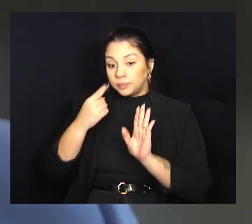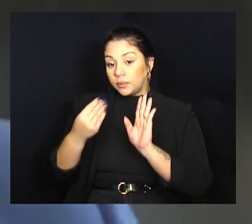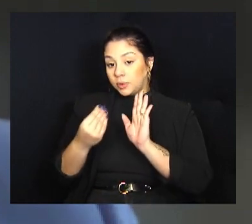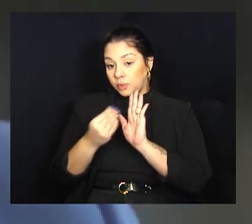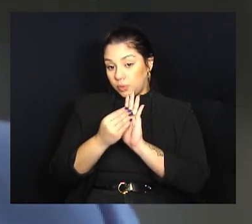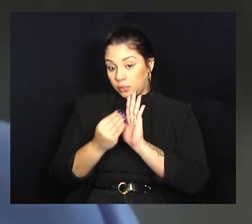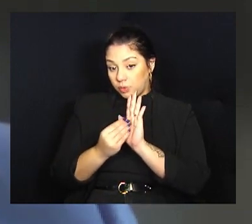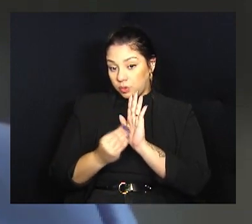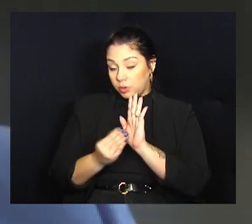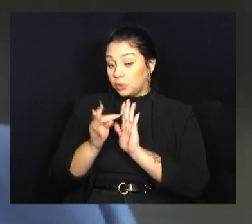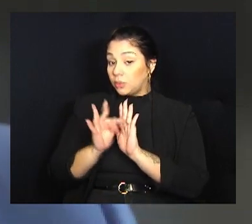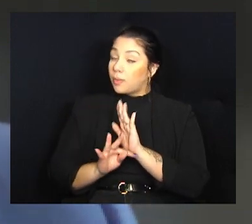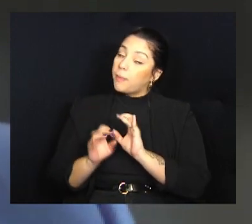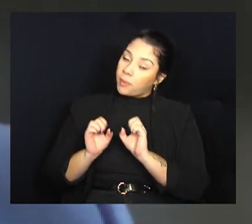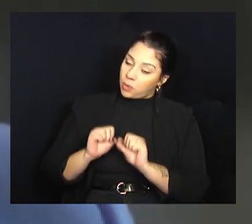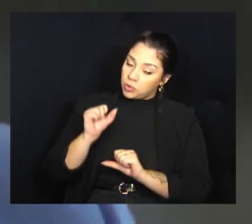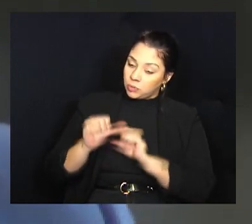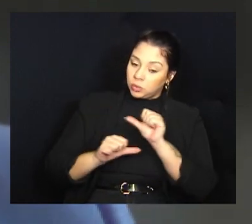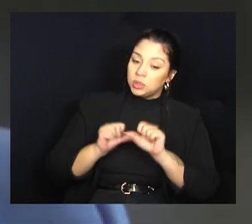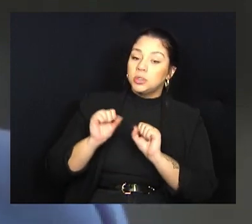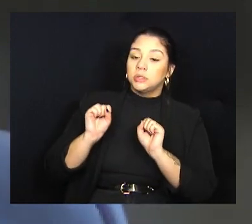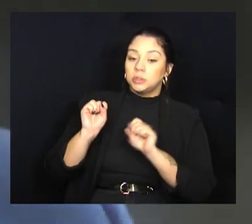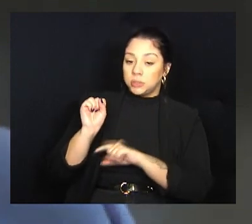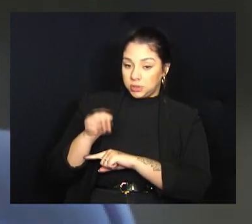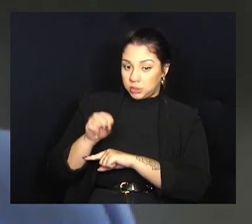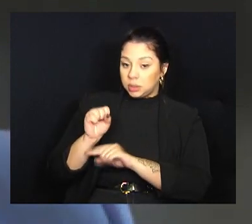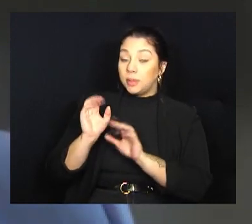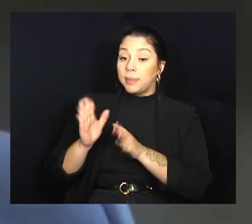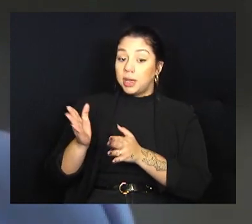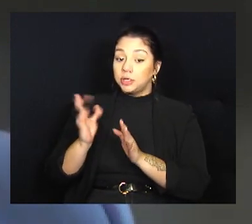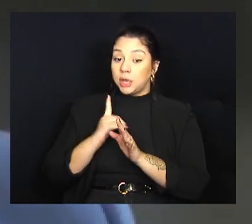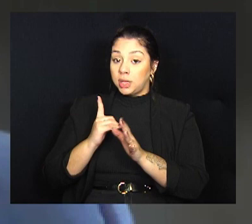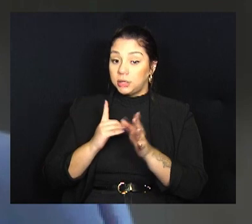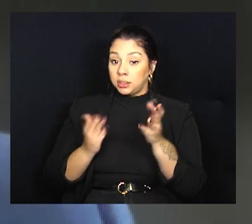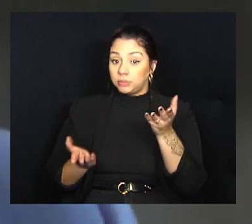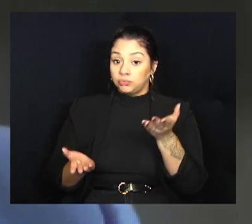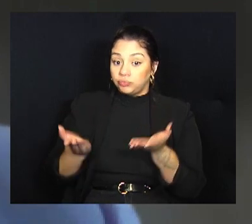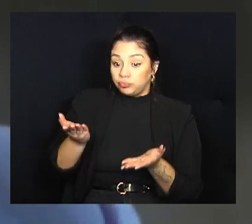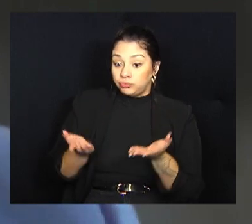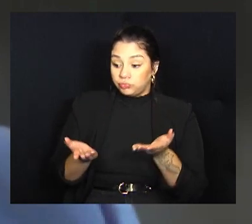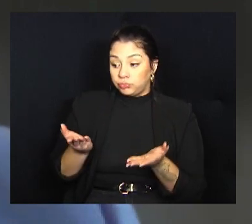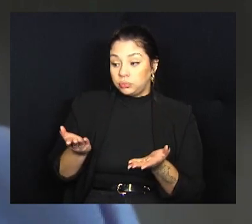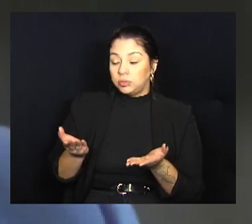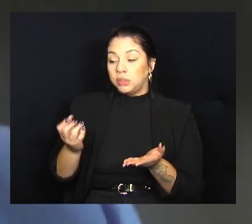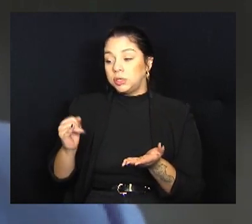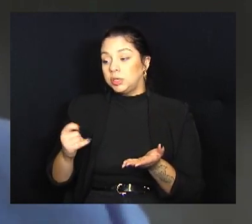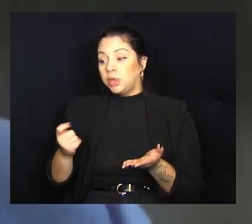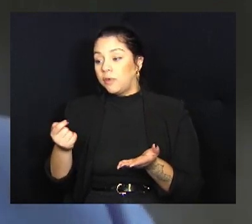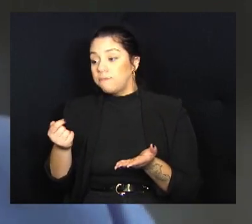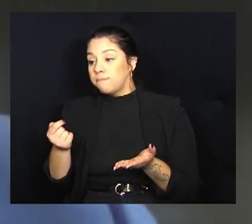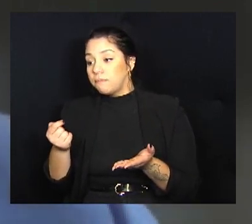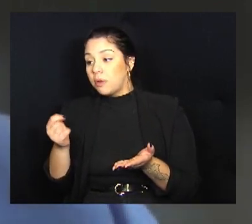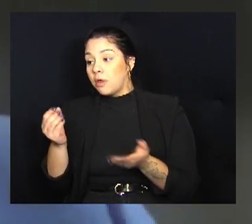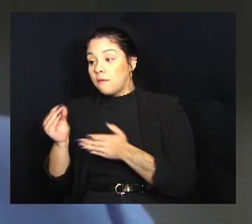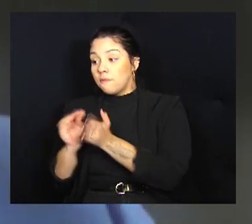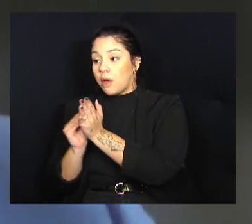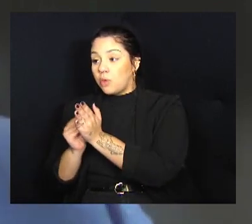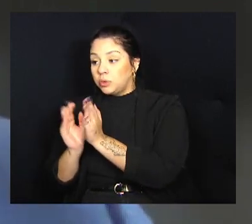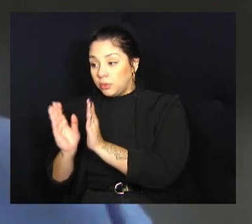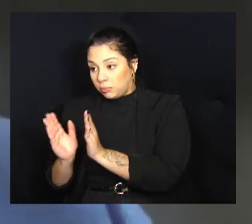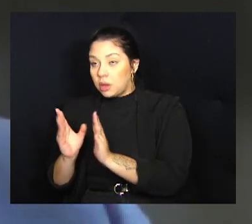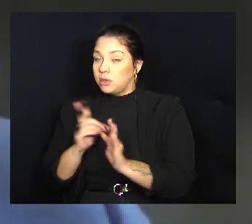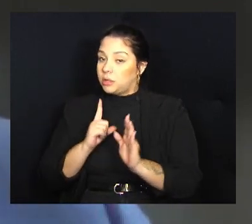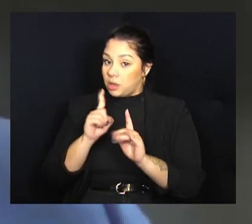sim ter alterações, mas já tem alterações, já tem compensações previstas no texto. E o